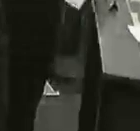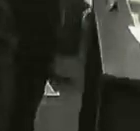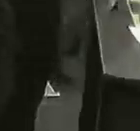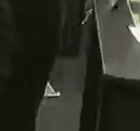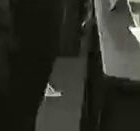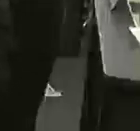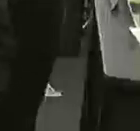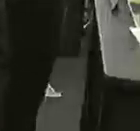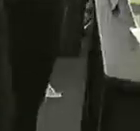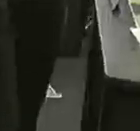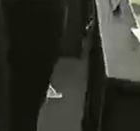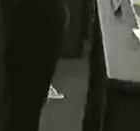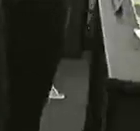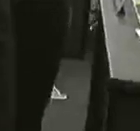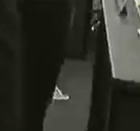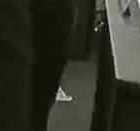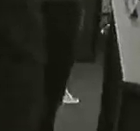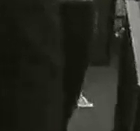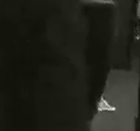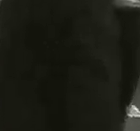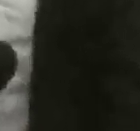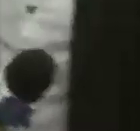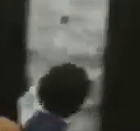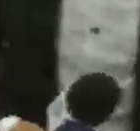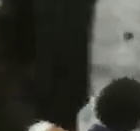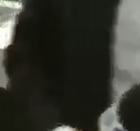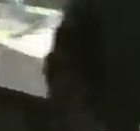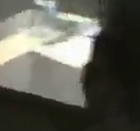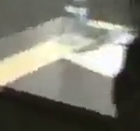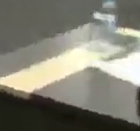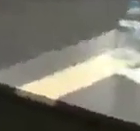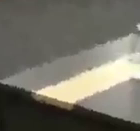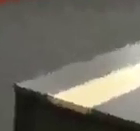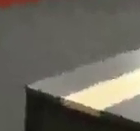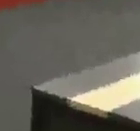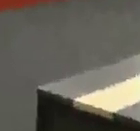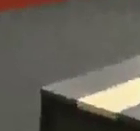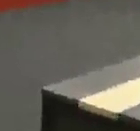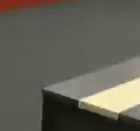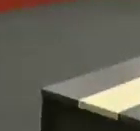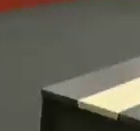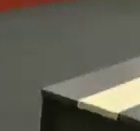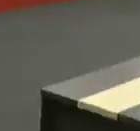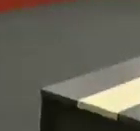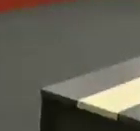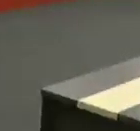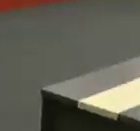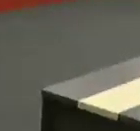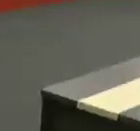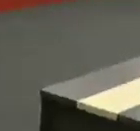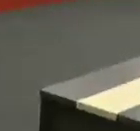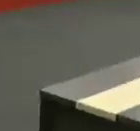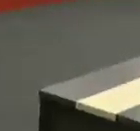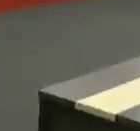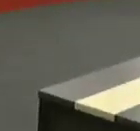Votuporanga. Vamos acompanhar a sessão da Câmara. Solicito ao senhor primeiro secretário a leitura do projeto de lei complementar